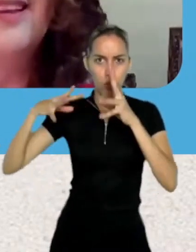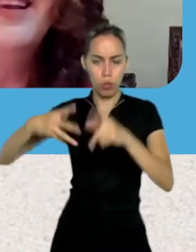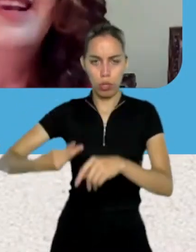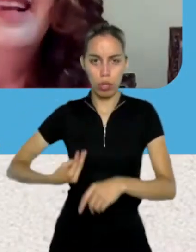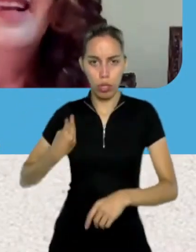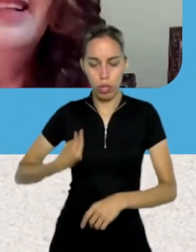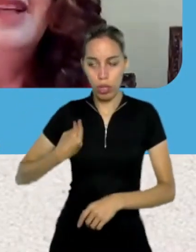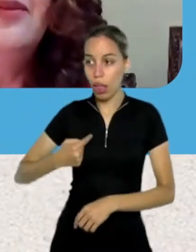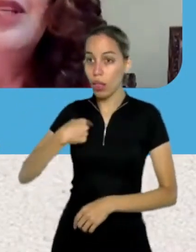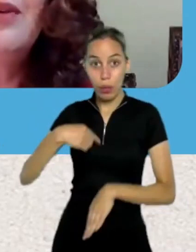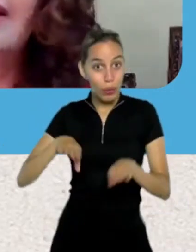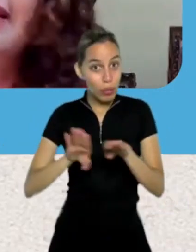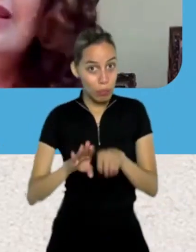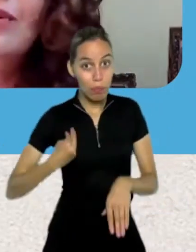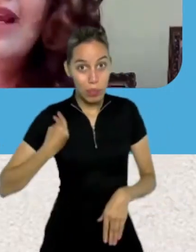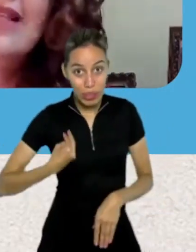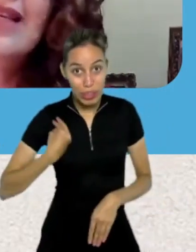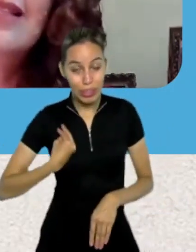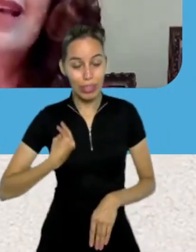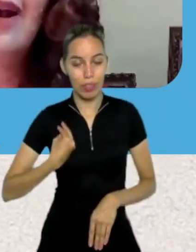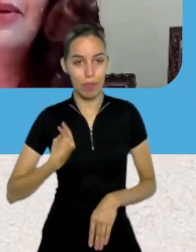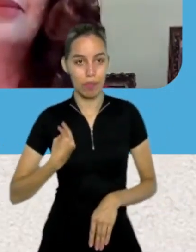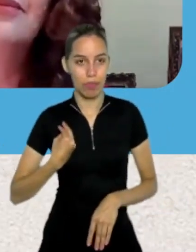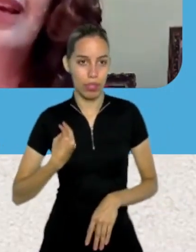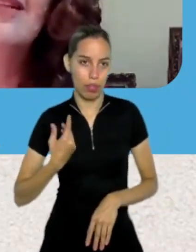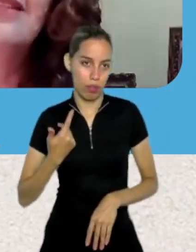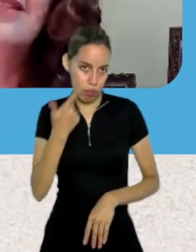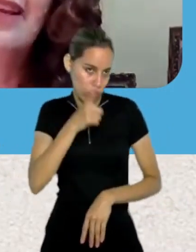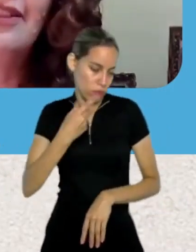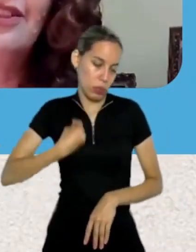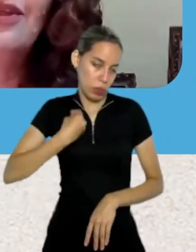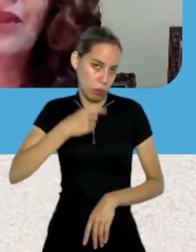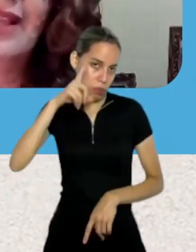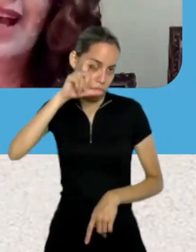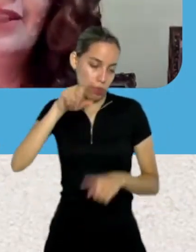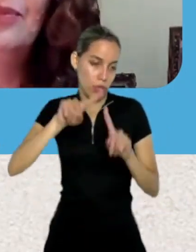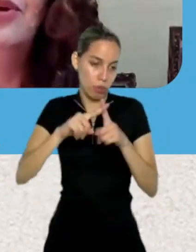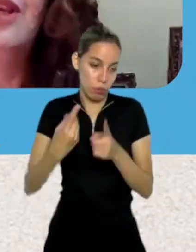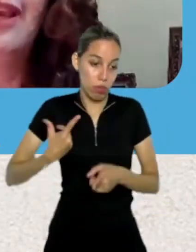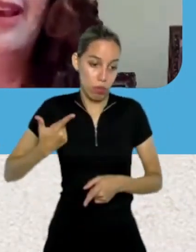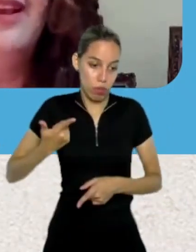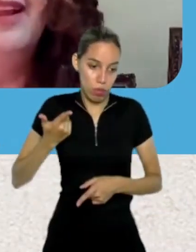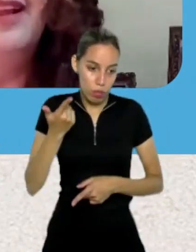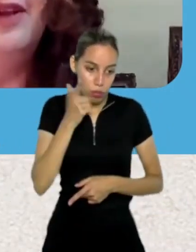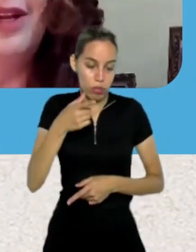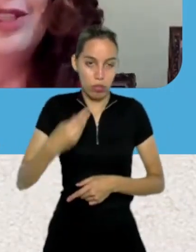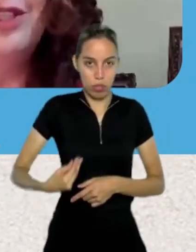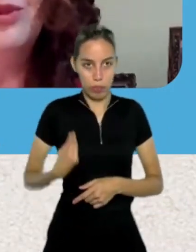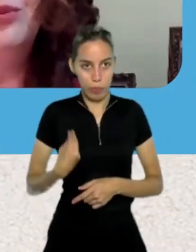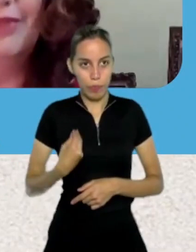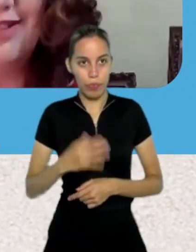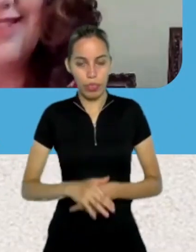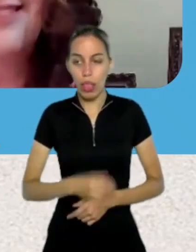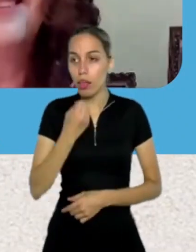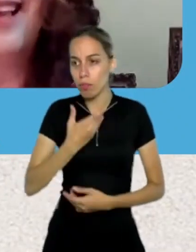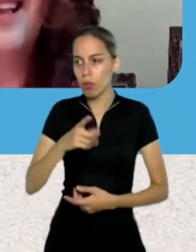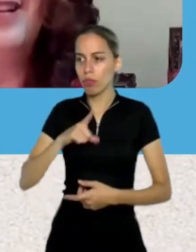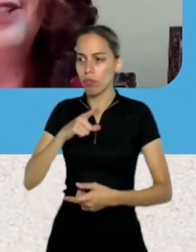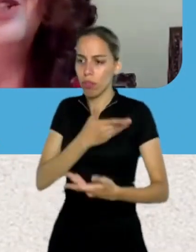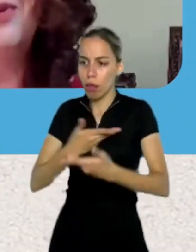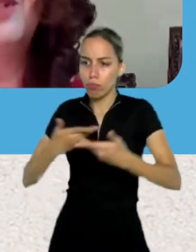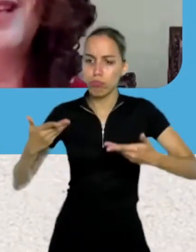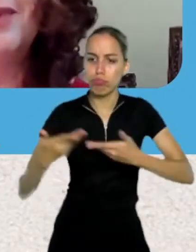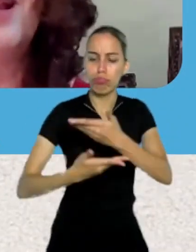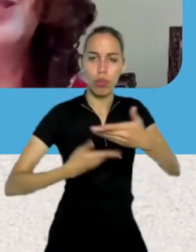também. Então, isso é essencial, né? Essa rede de contato, porque eu acho que juntas, né,